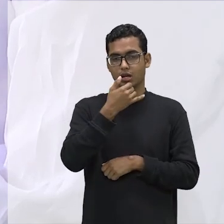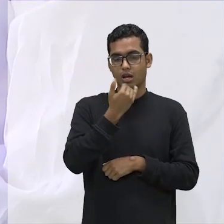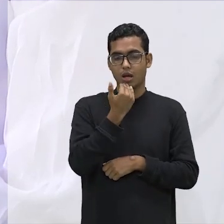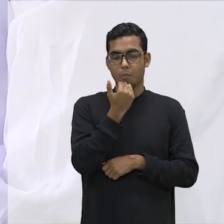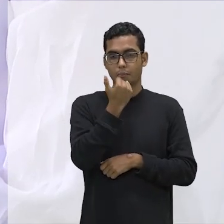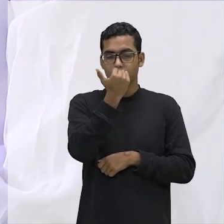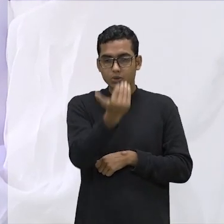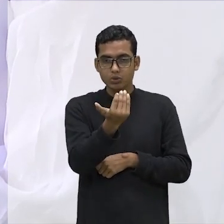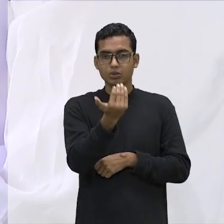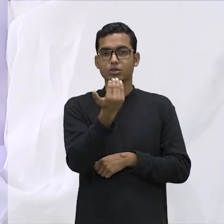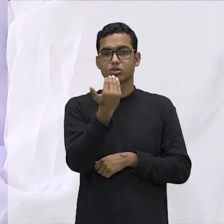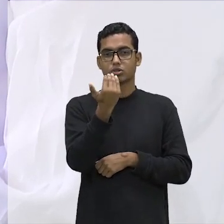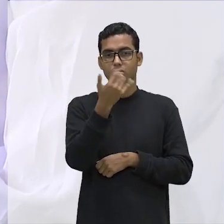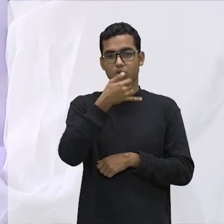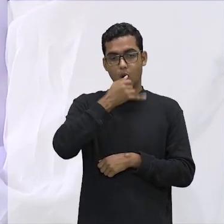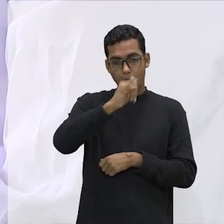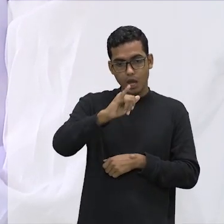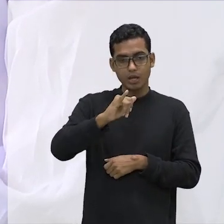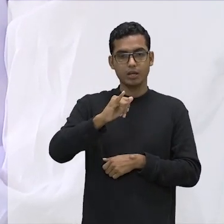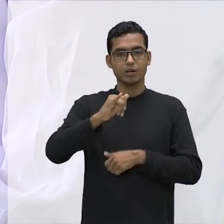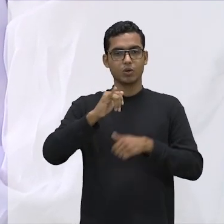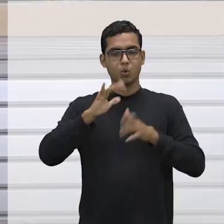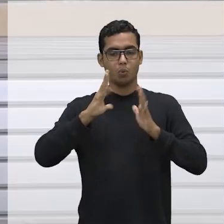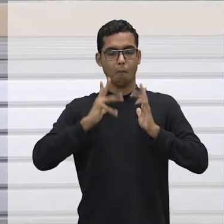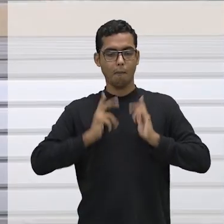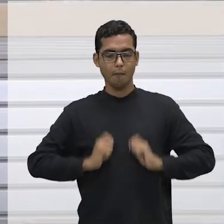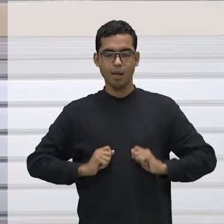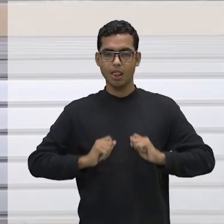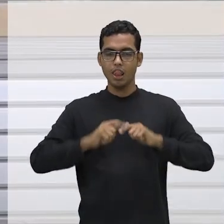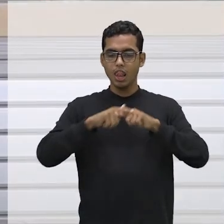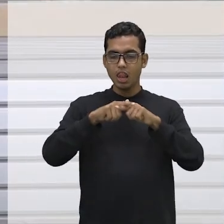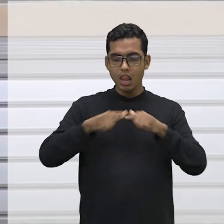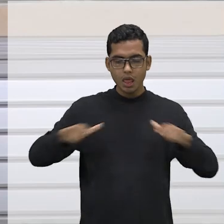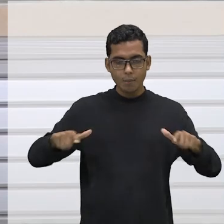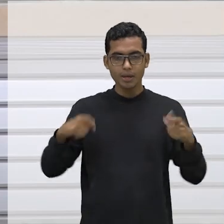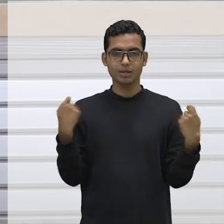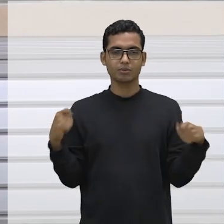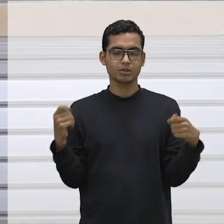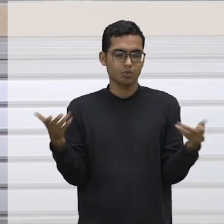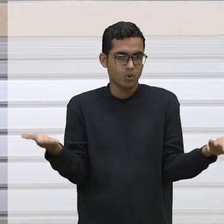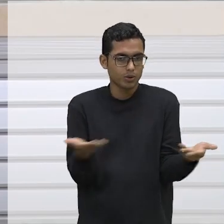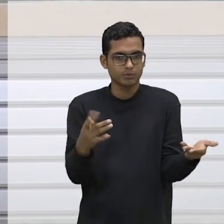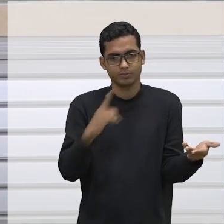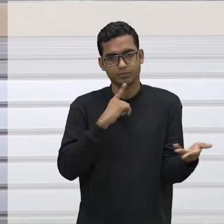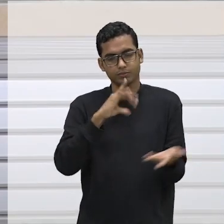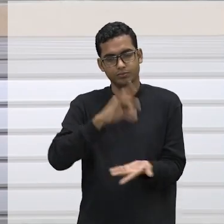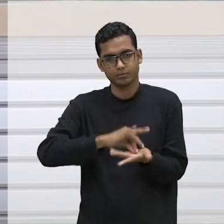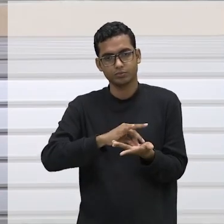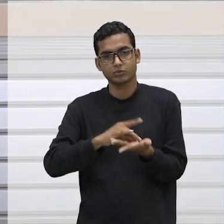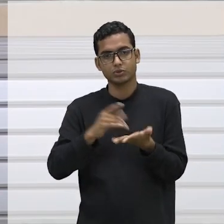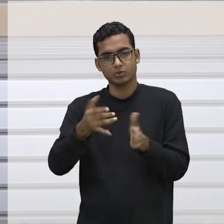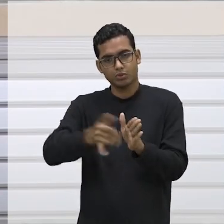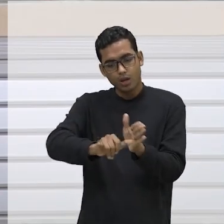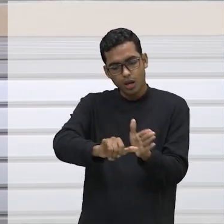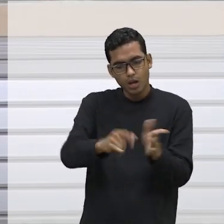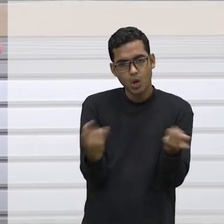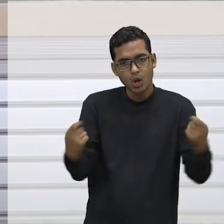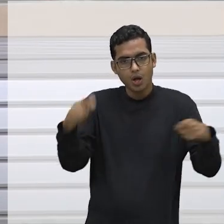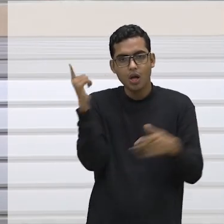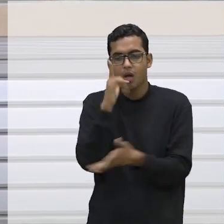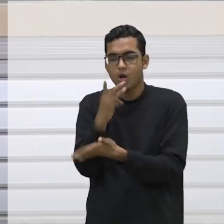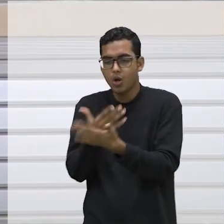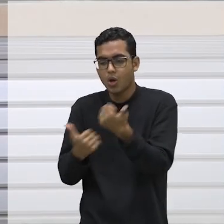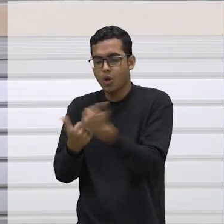demanda de energia limpa que a gente tem hoje, né? A intenção é produzir baterias capazes de